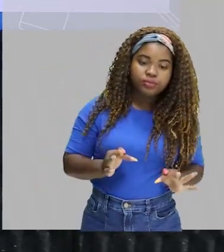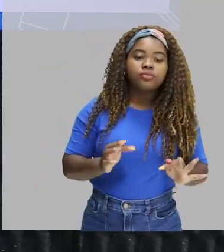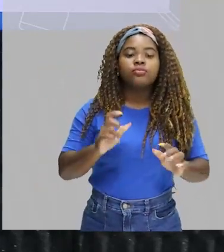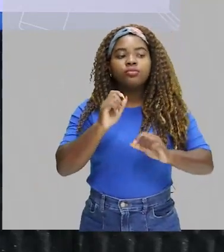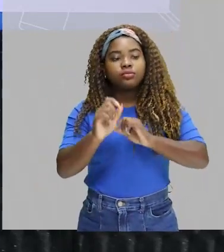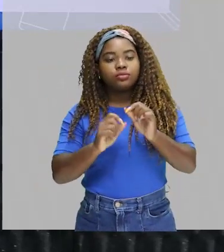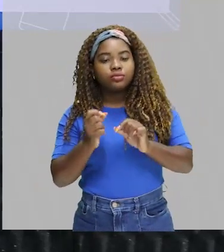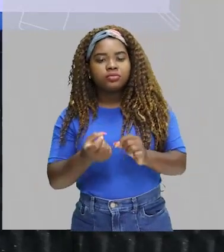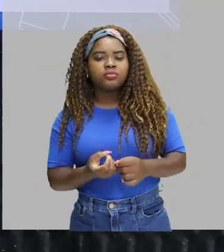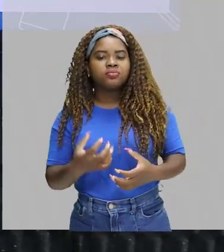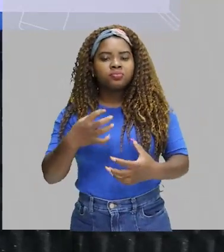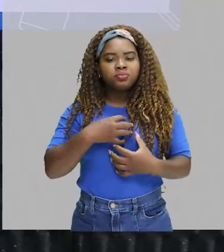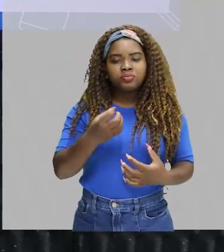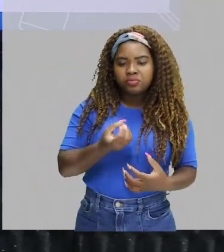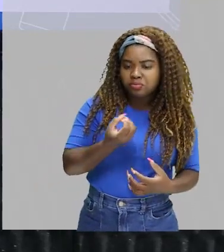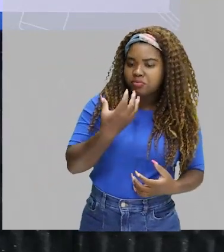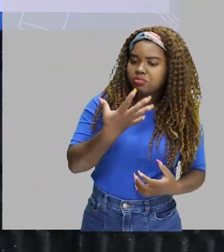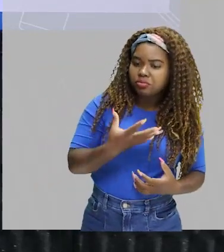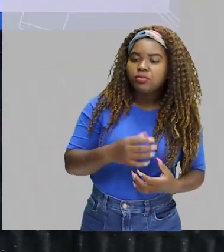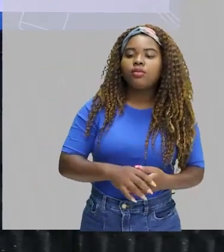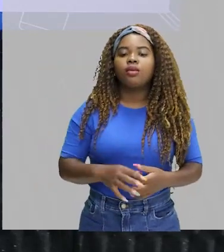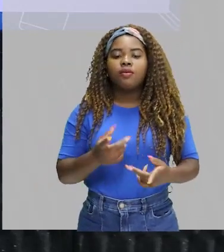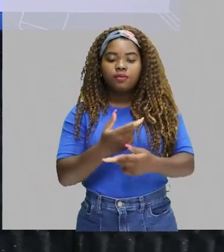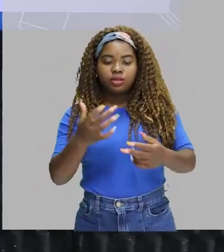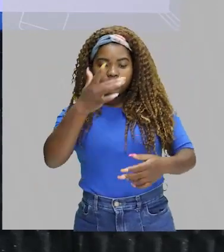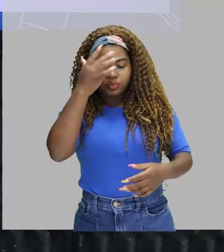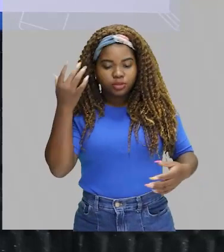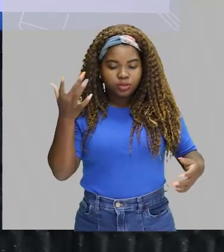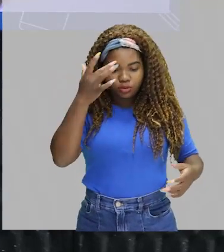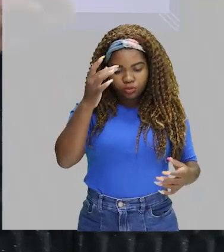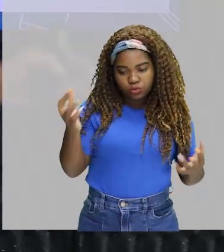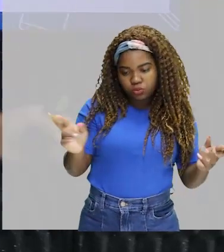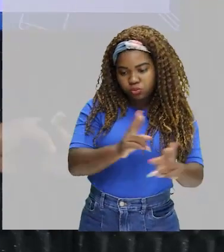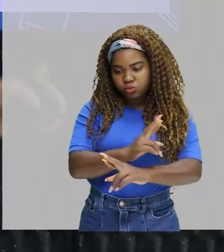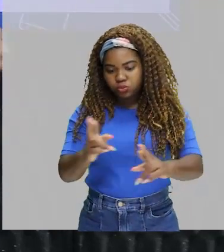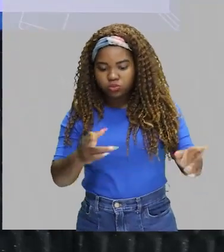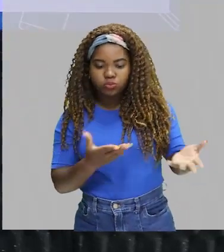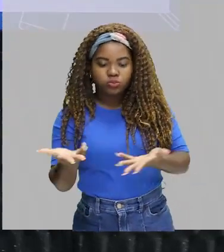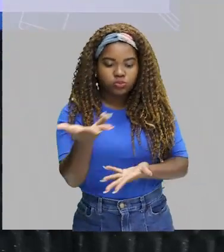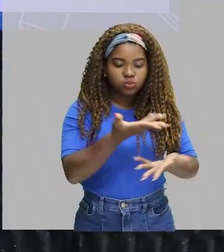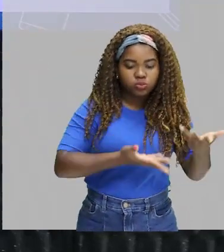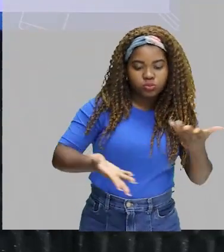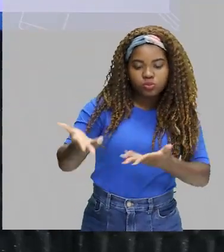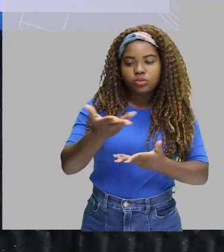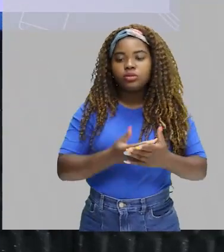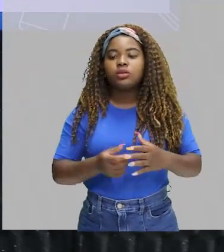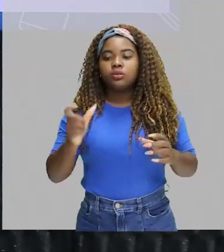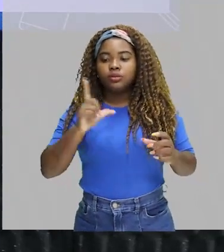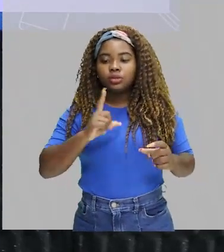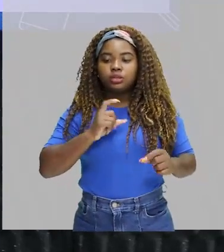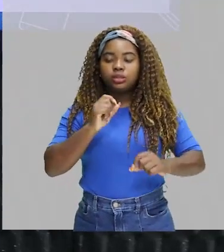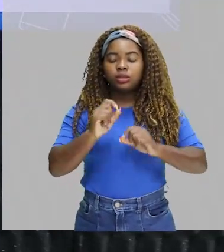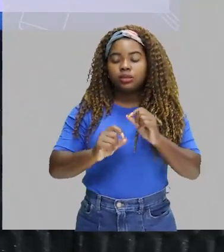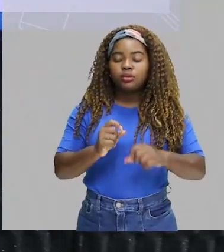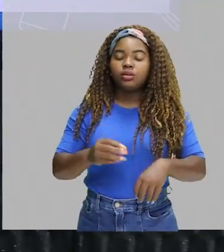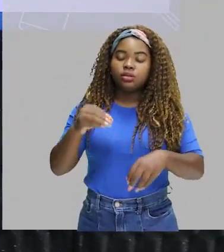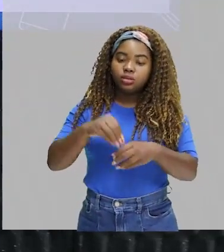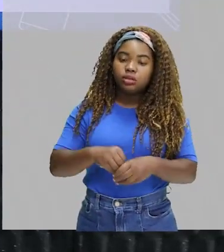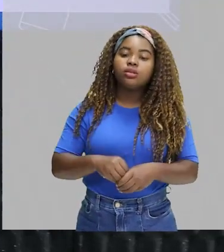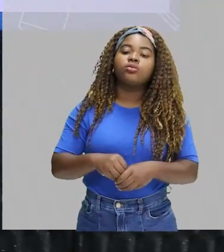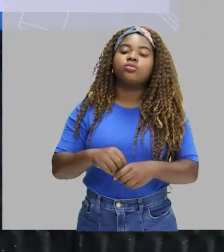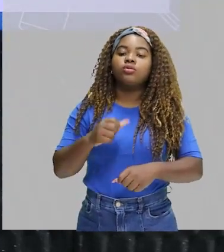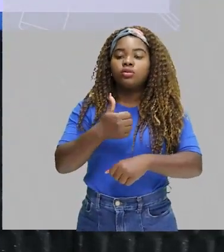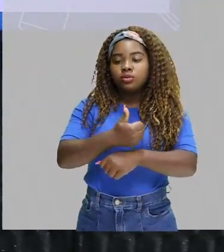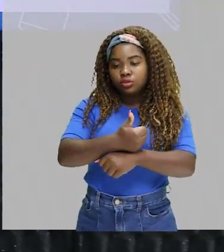um bem ao maior número de pessoas é aquilo que tem que ser buscado dentro de uma moralidade, uma ação